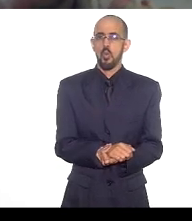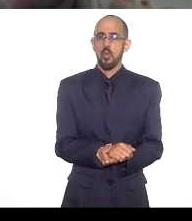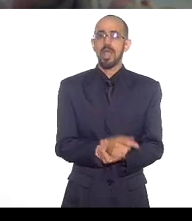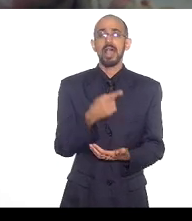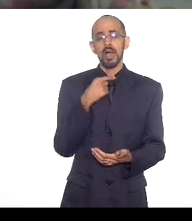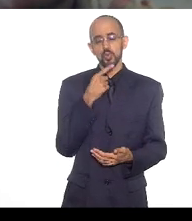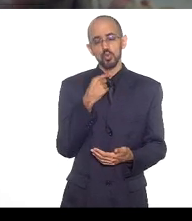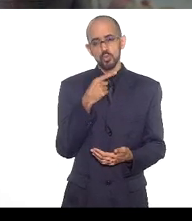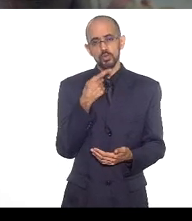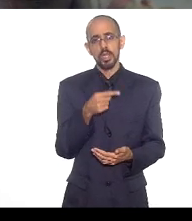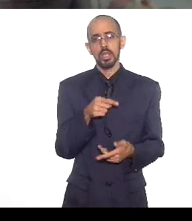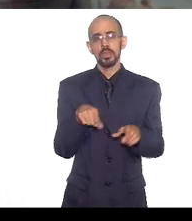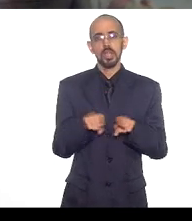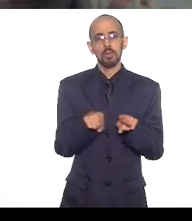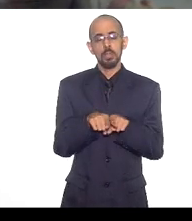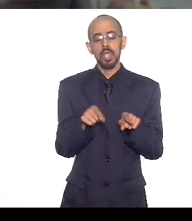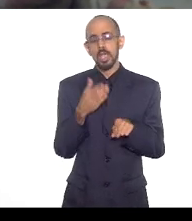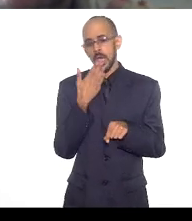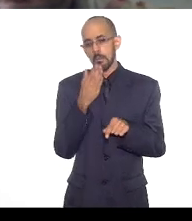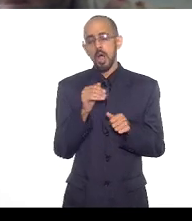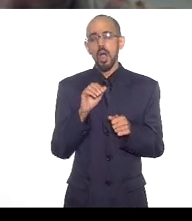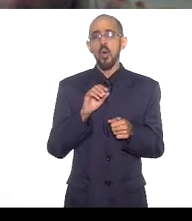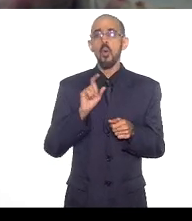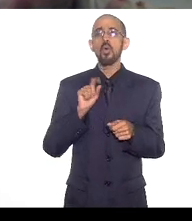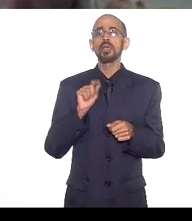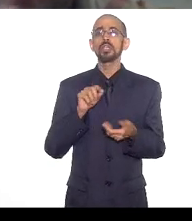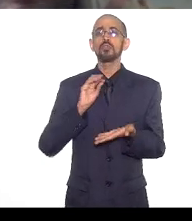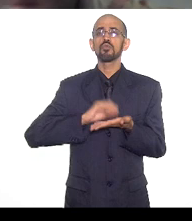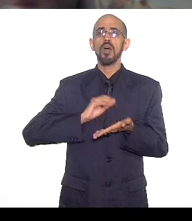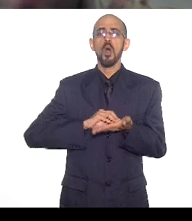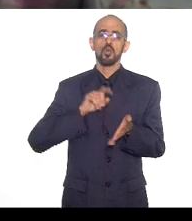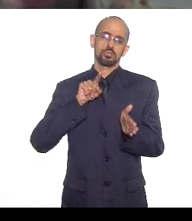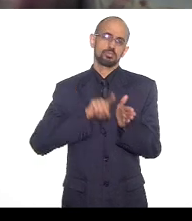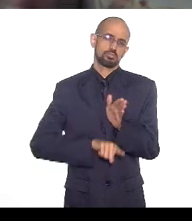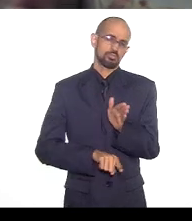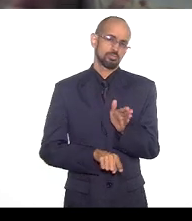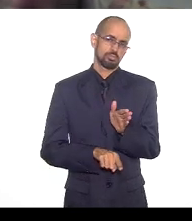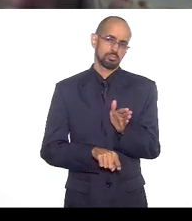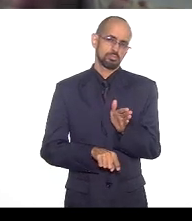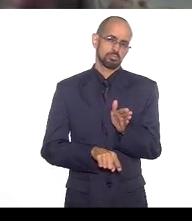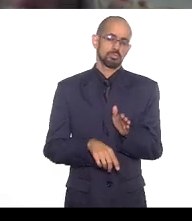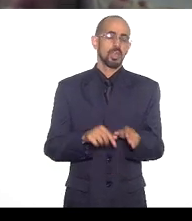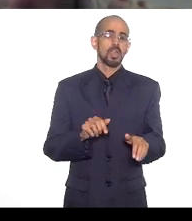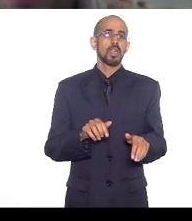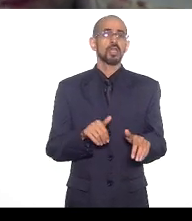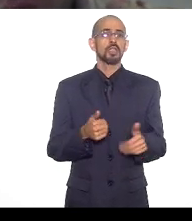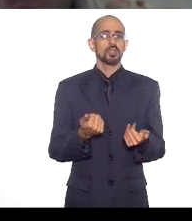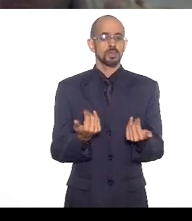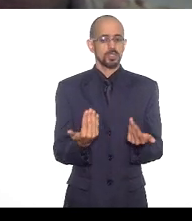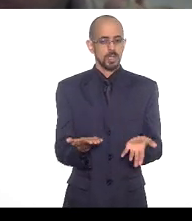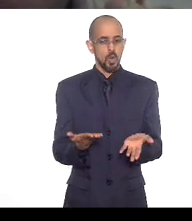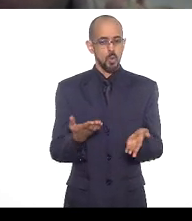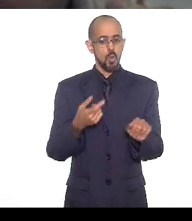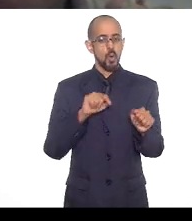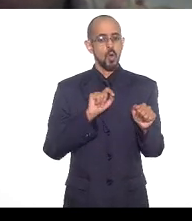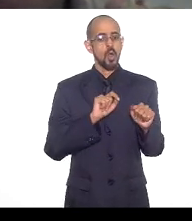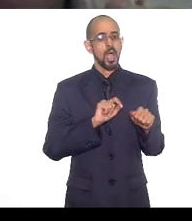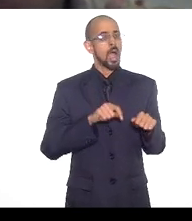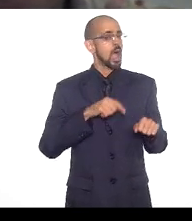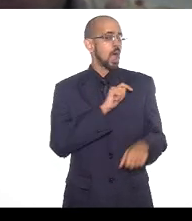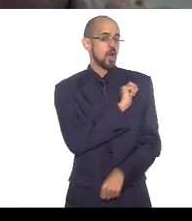tem pendente a ser deduzido, né? Então, só reiterando aqui que a auditoria contábil não